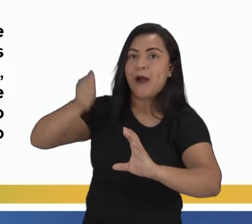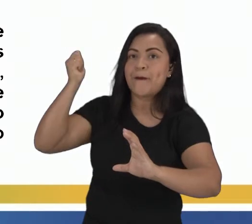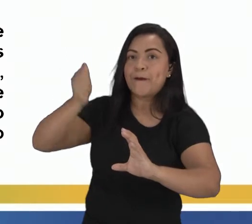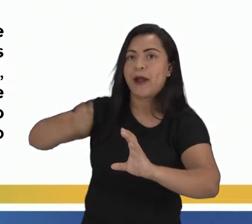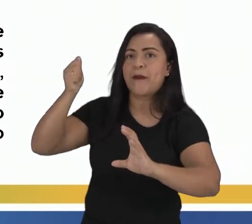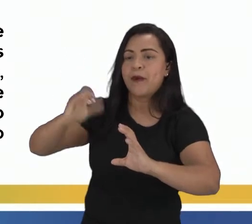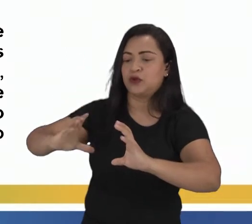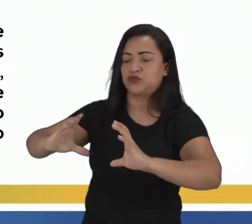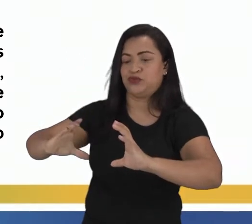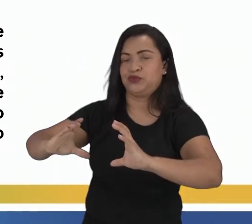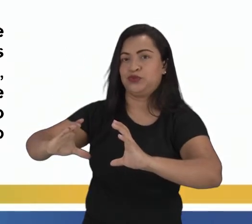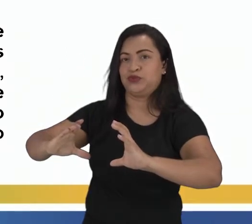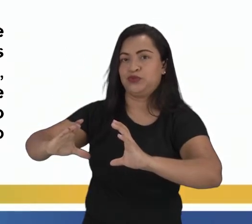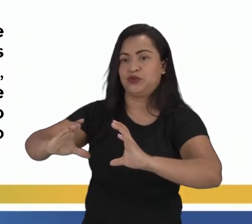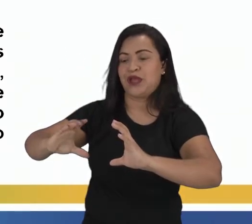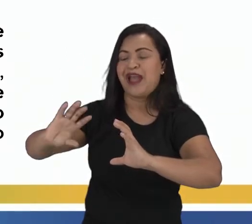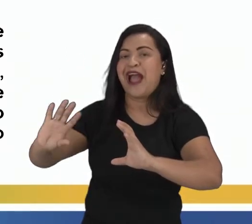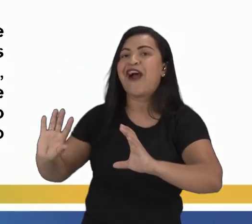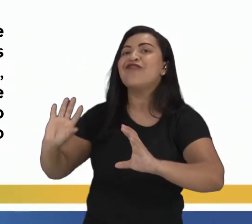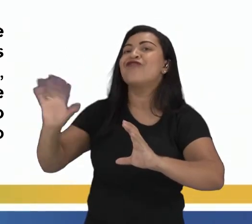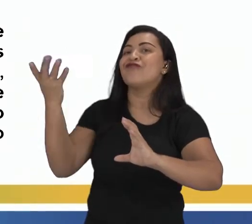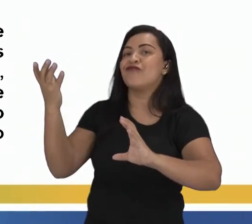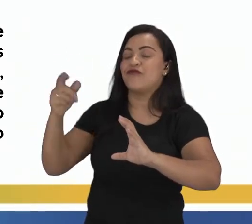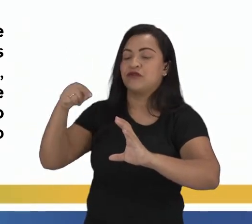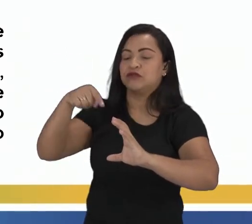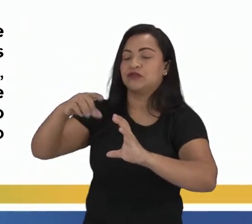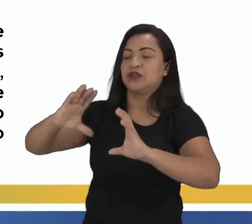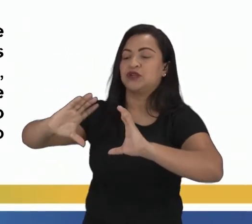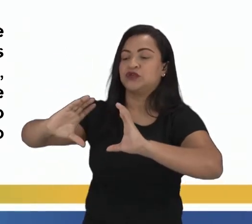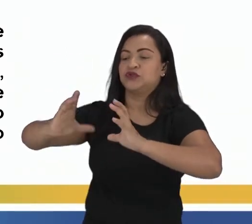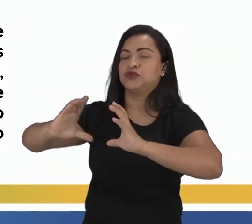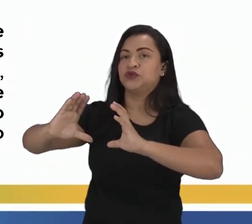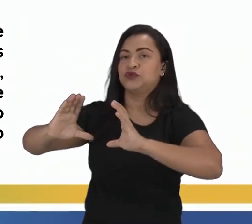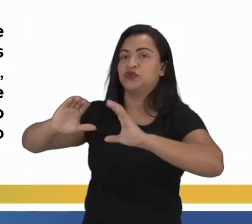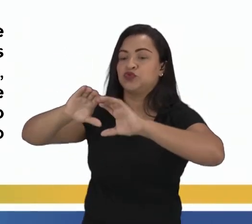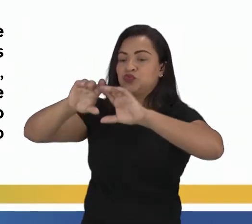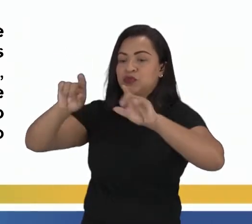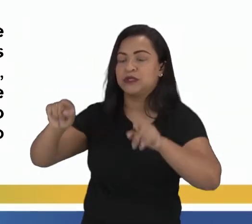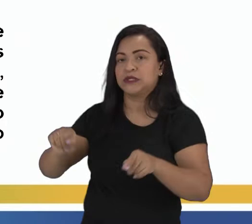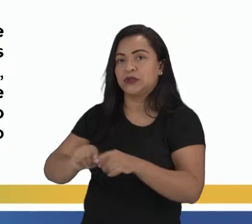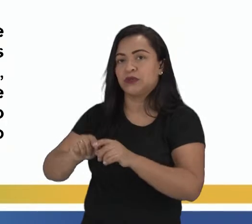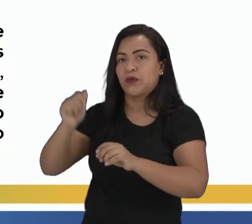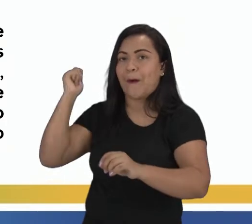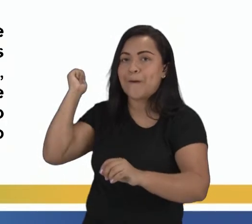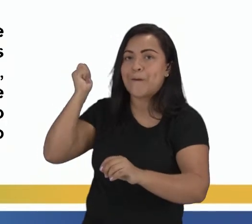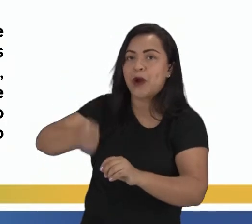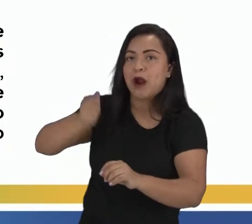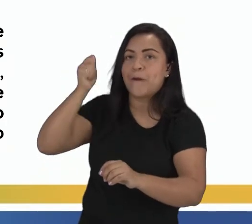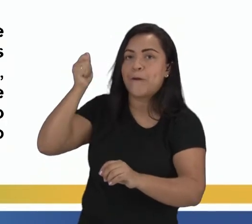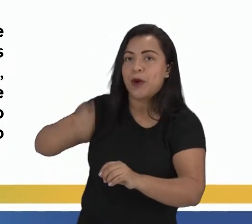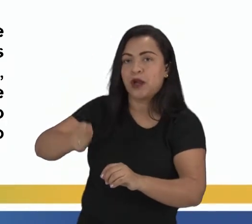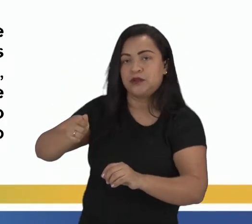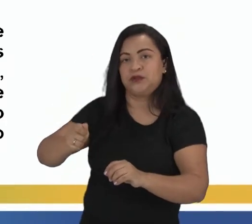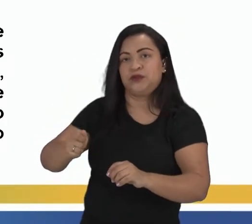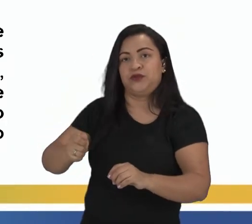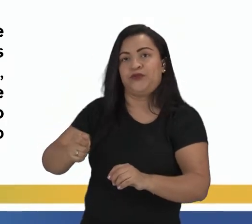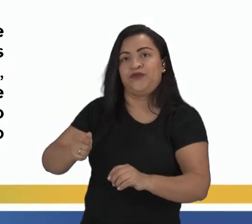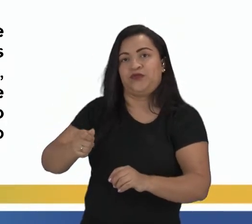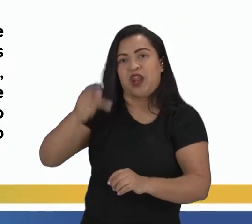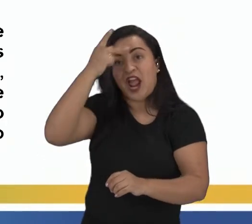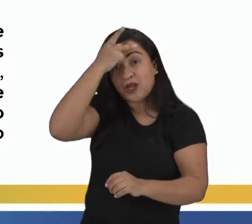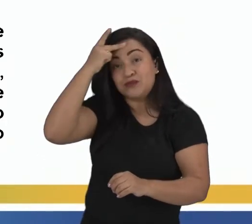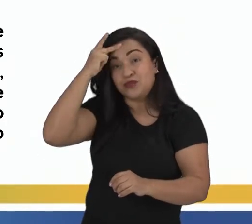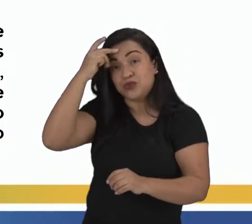A força de reação dos pneus faz o martelo inverter o sentido do movimento. O motorista sente o retorno